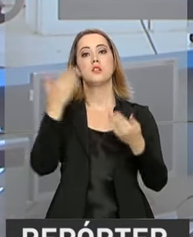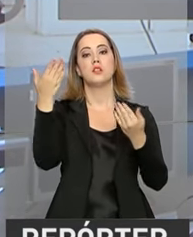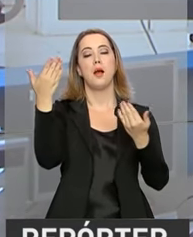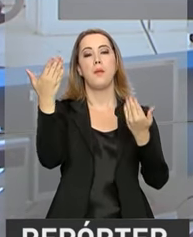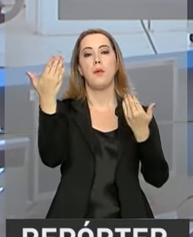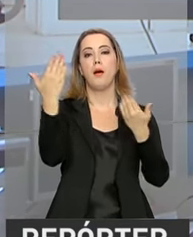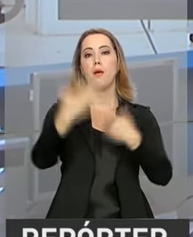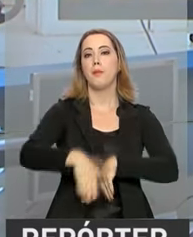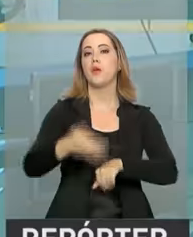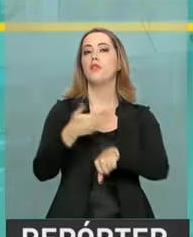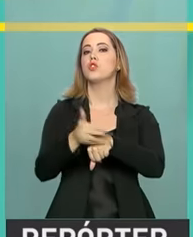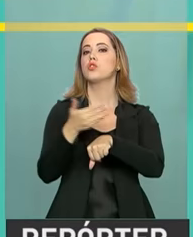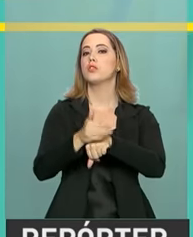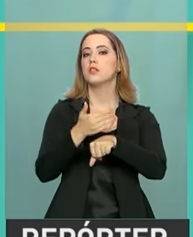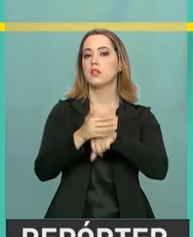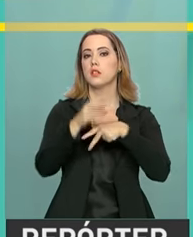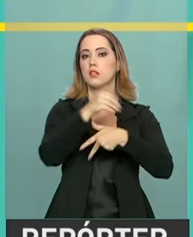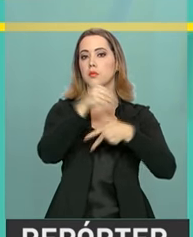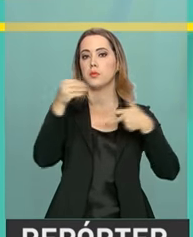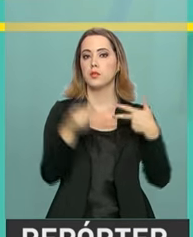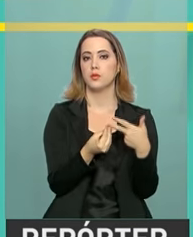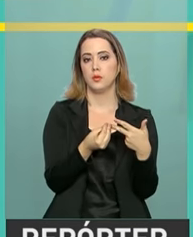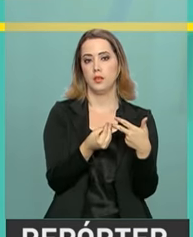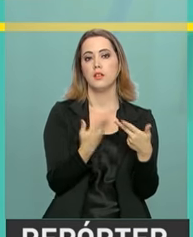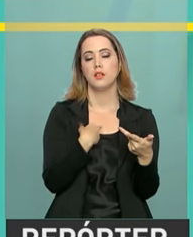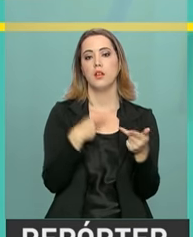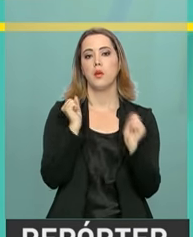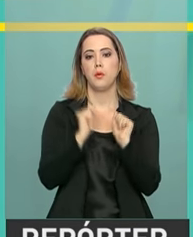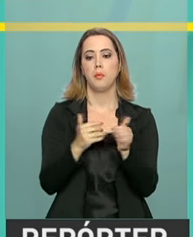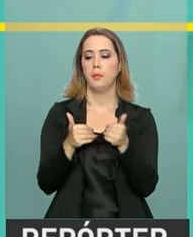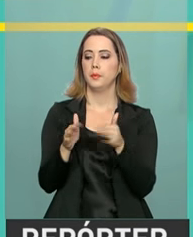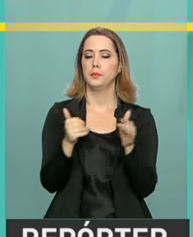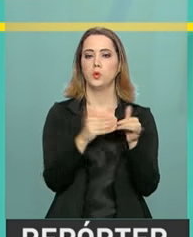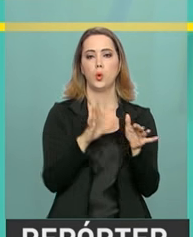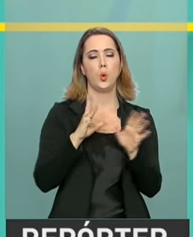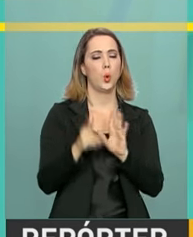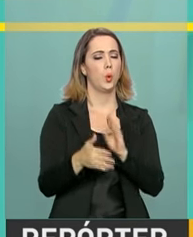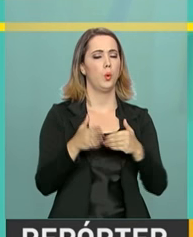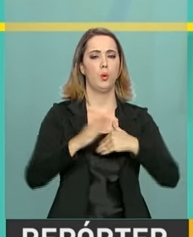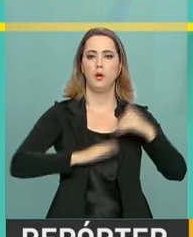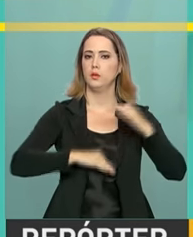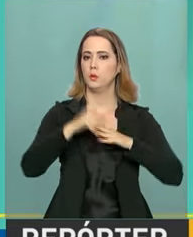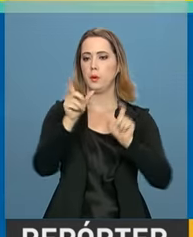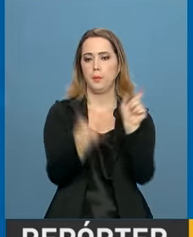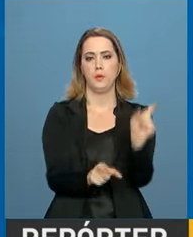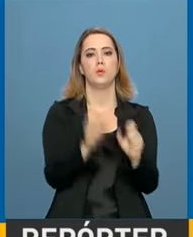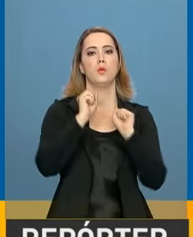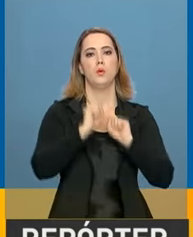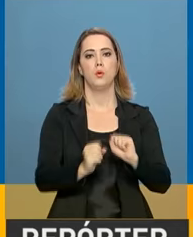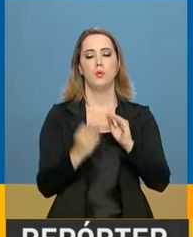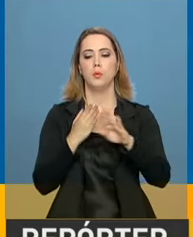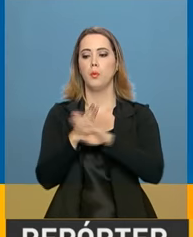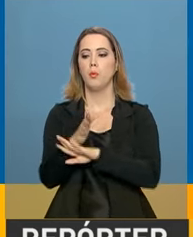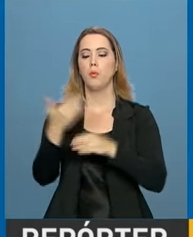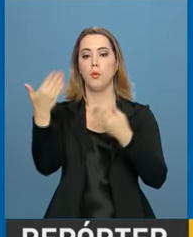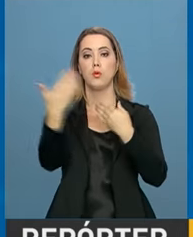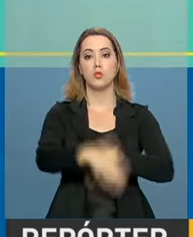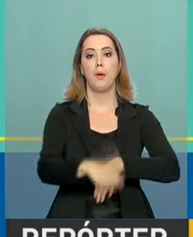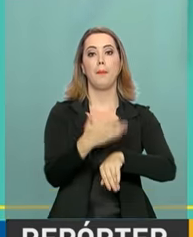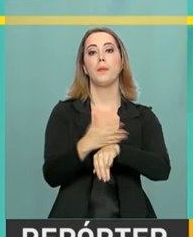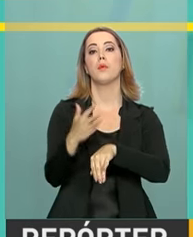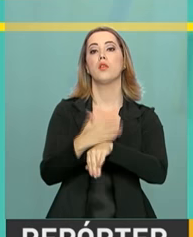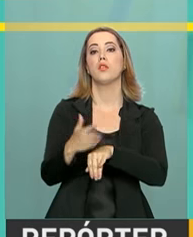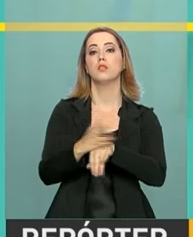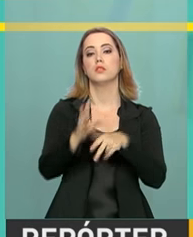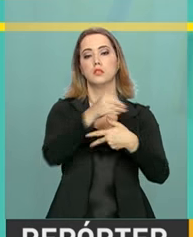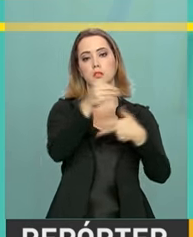2016 a participação é gratuita e aberta a todos os interessados é só acessar horado enem.mec.gov.br